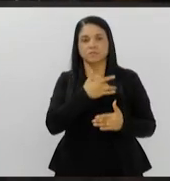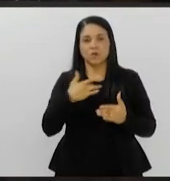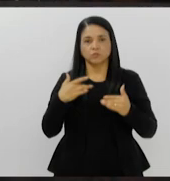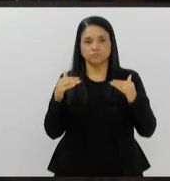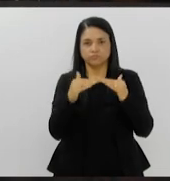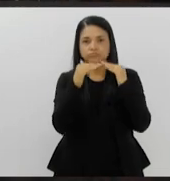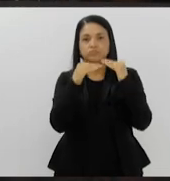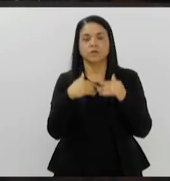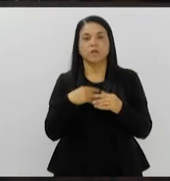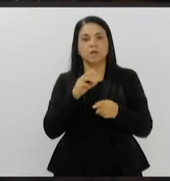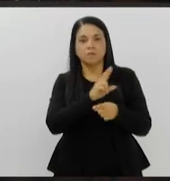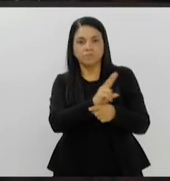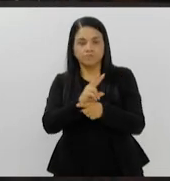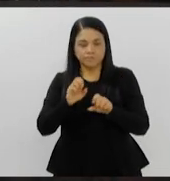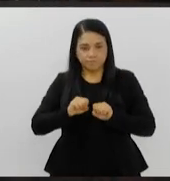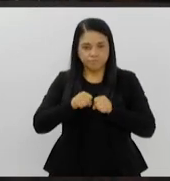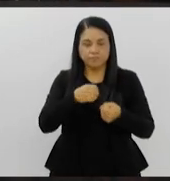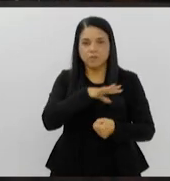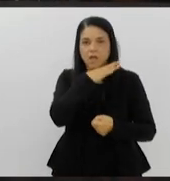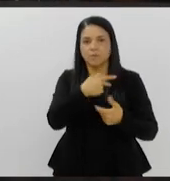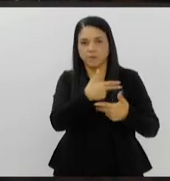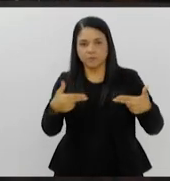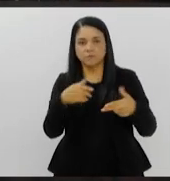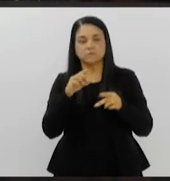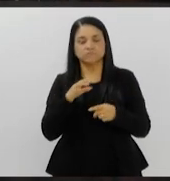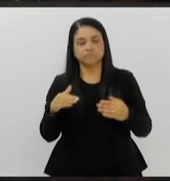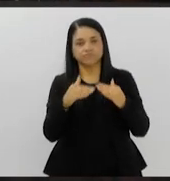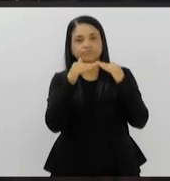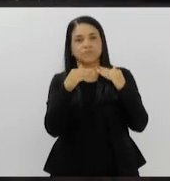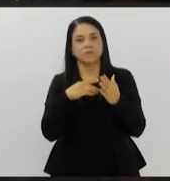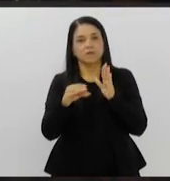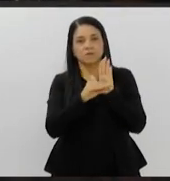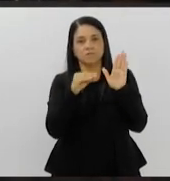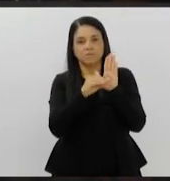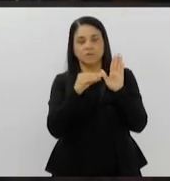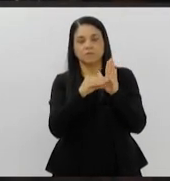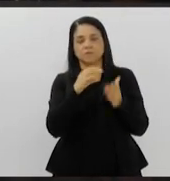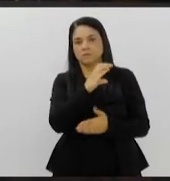favorável, defesa e proteção dos animais favoráveis, com a emenda da Comissão de Constituição